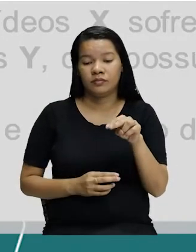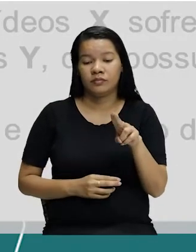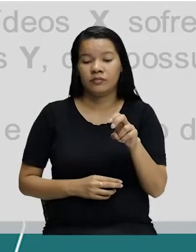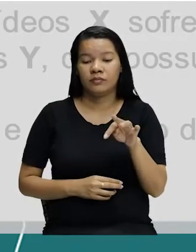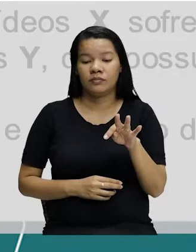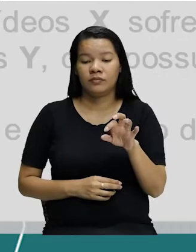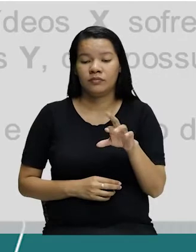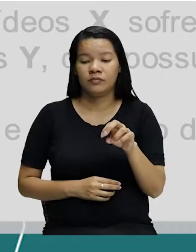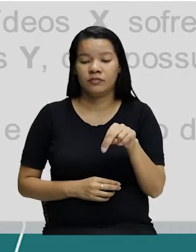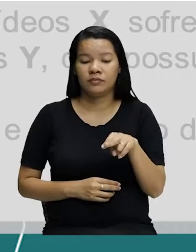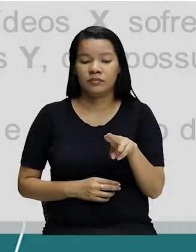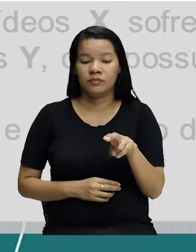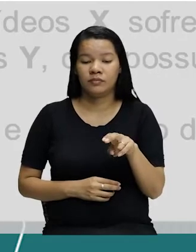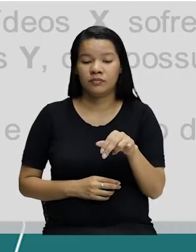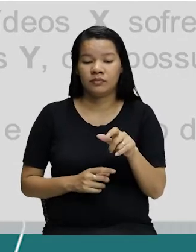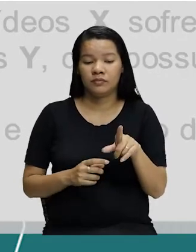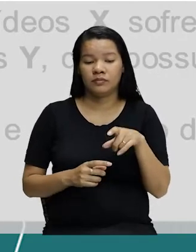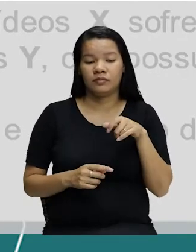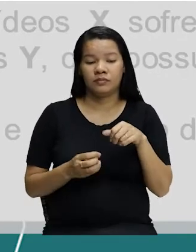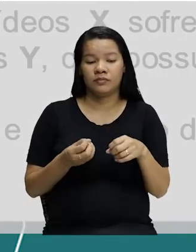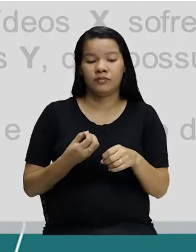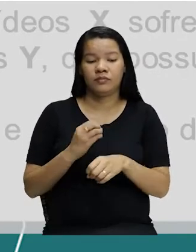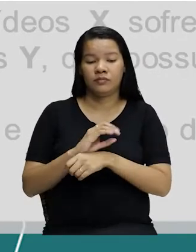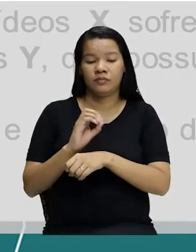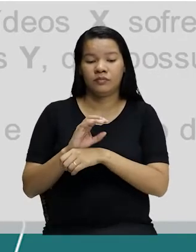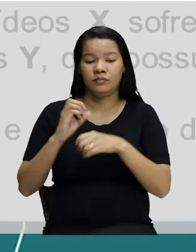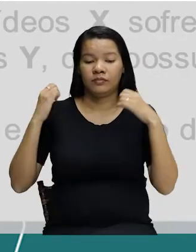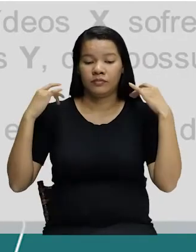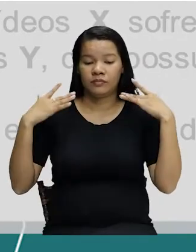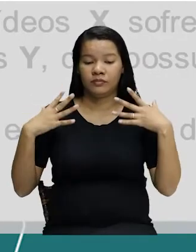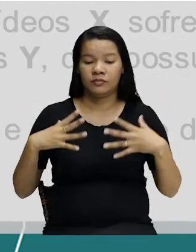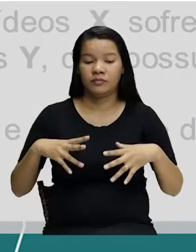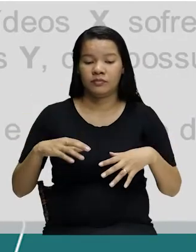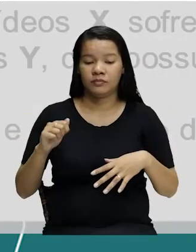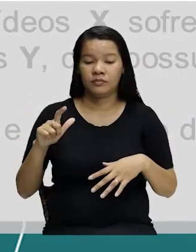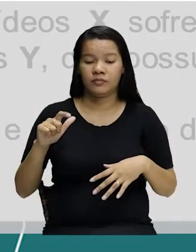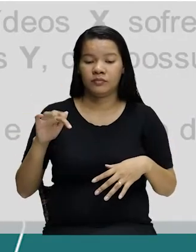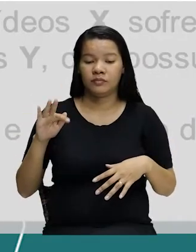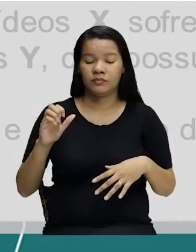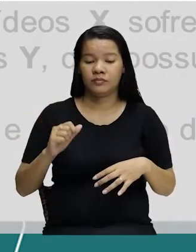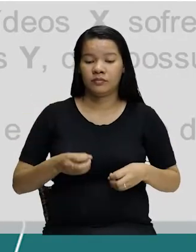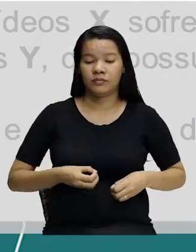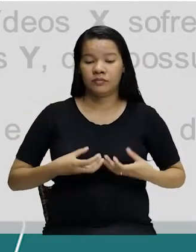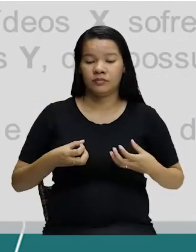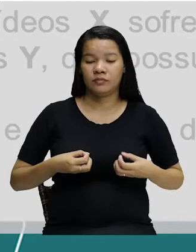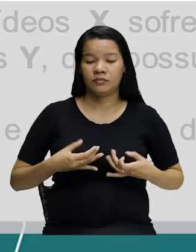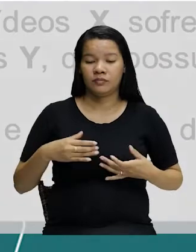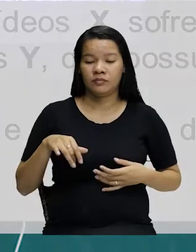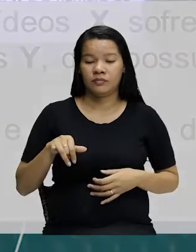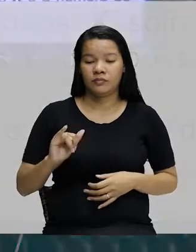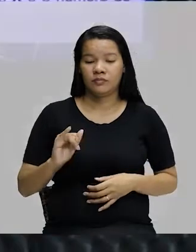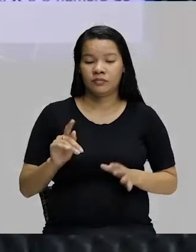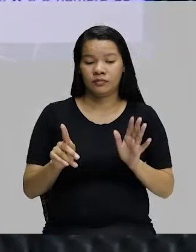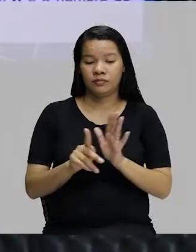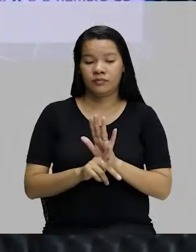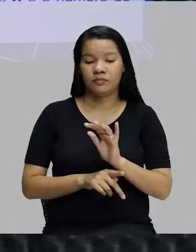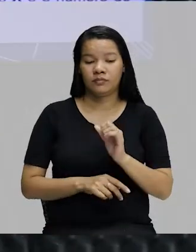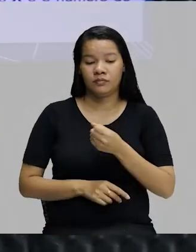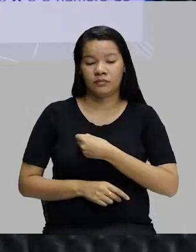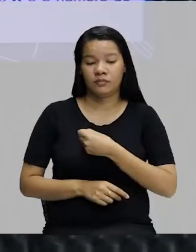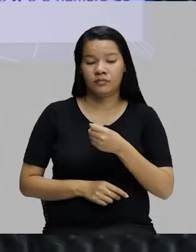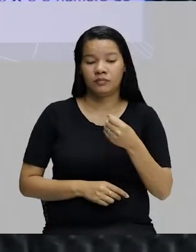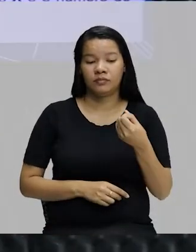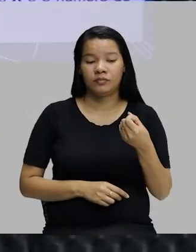emissão alfa, produzindo um nuclídeo Y, que possui em seu núcleo 116